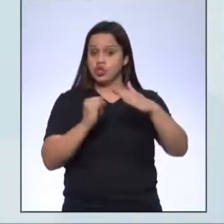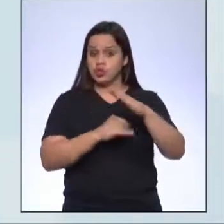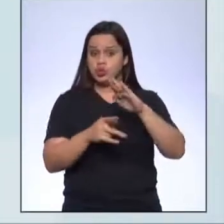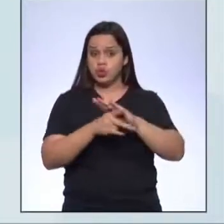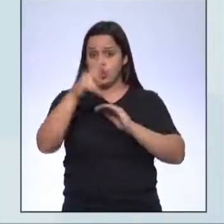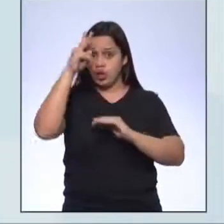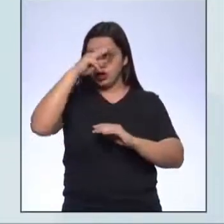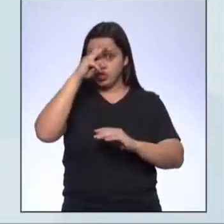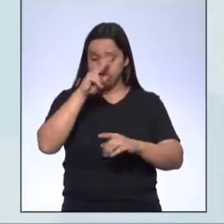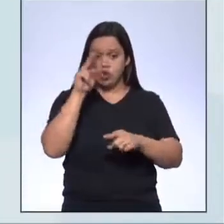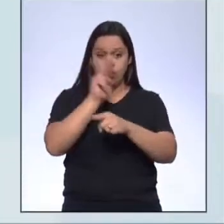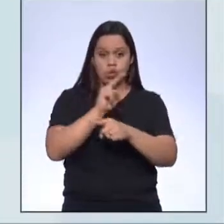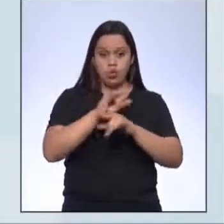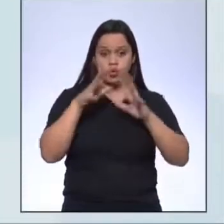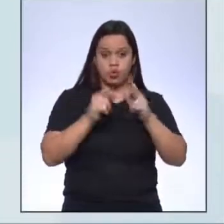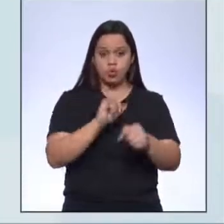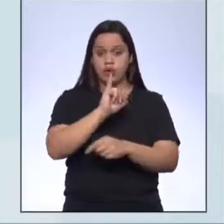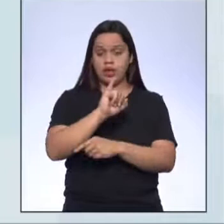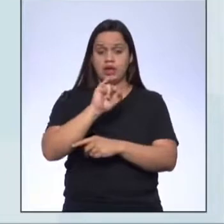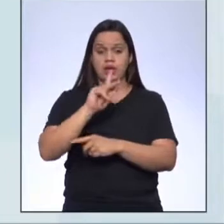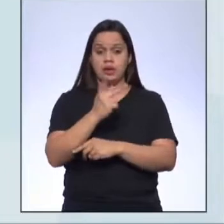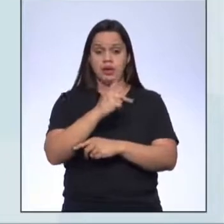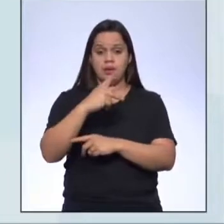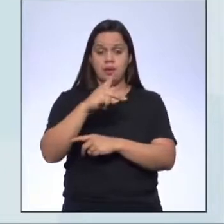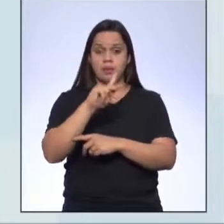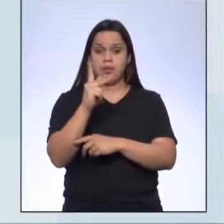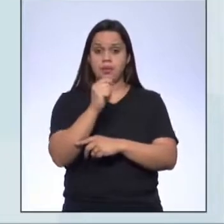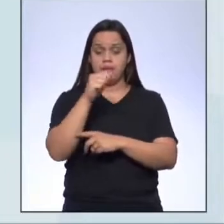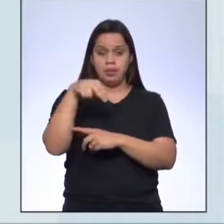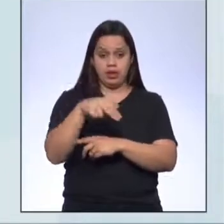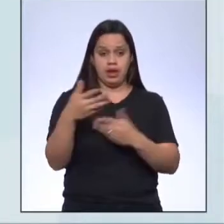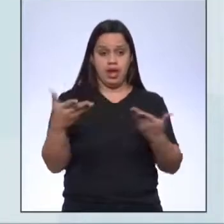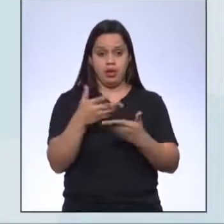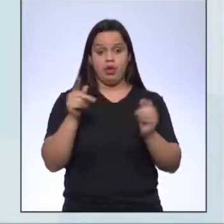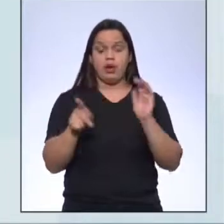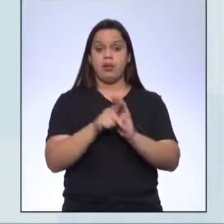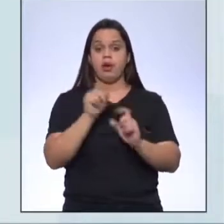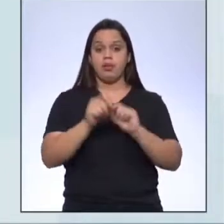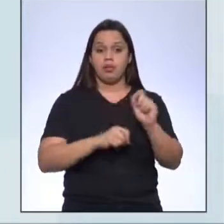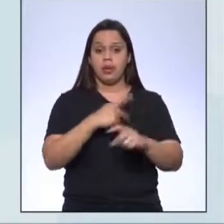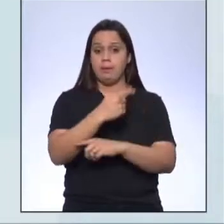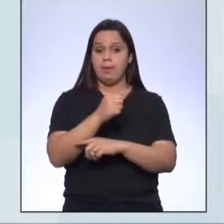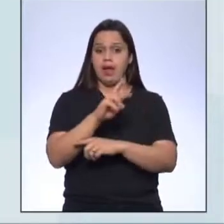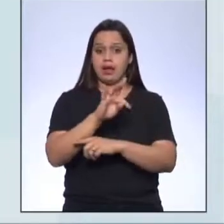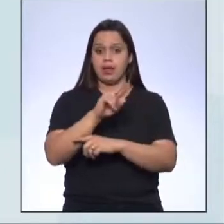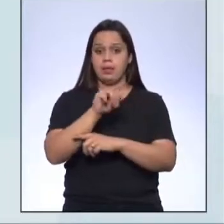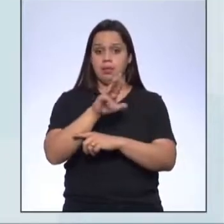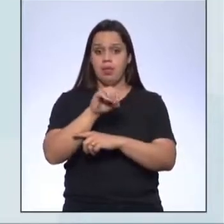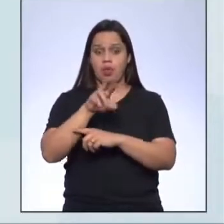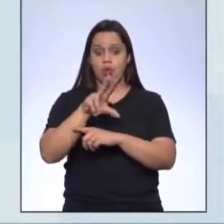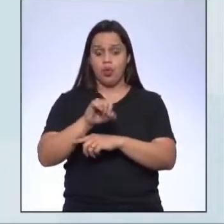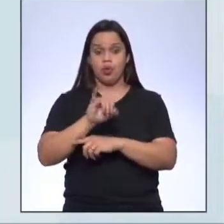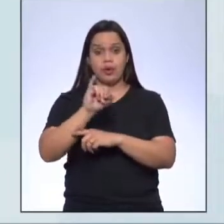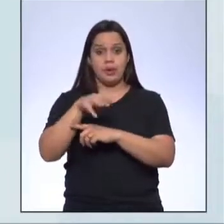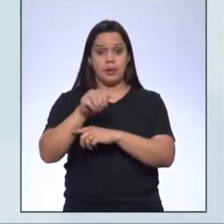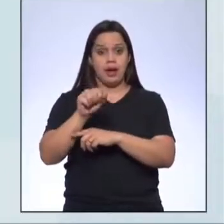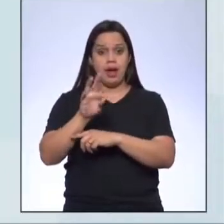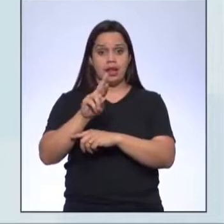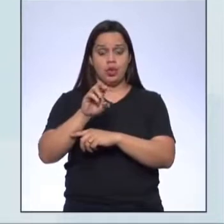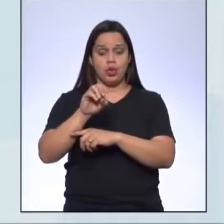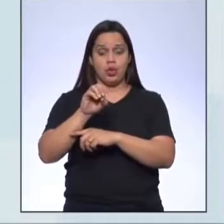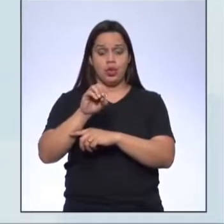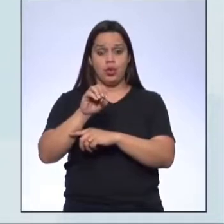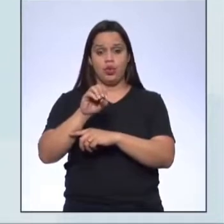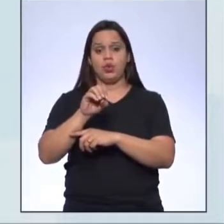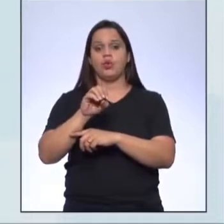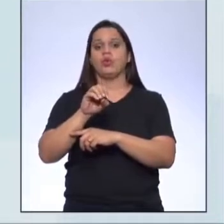é conhecida no mundo todo e agora é um patrimônio imaterial. O nome frevo vem do verbo ferver,